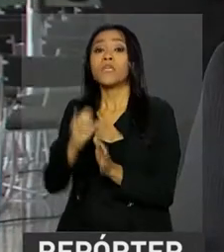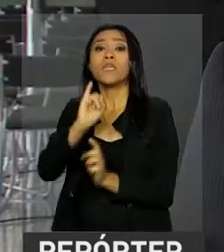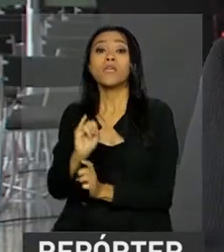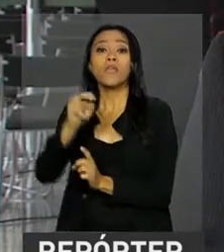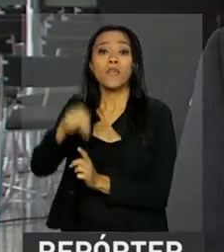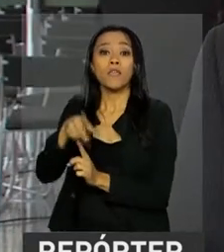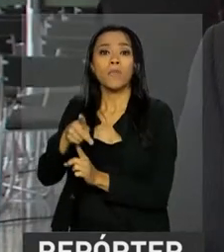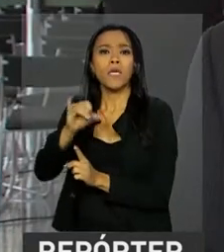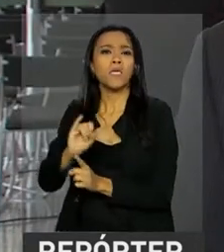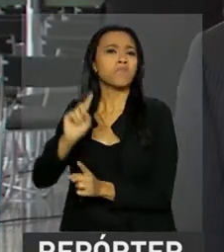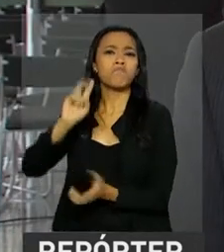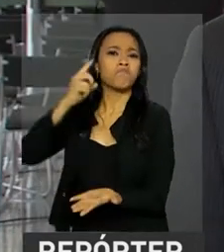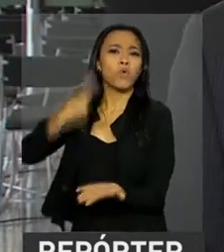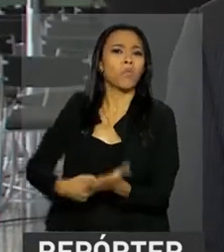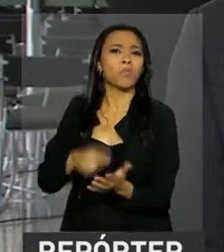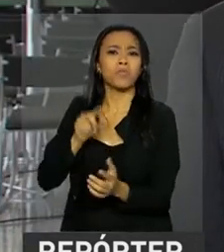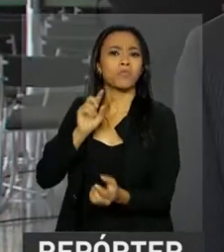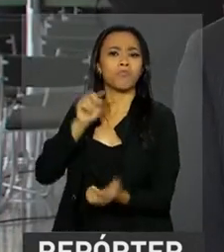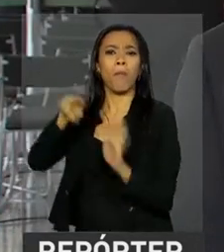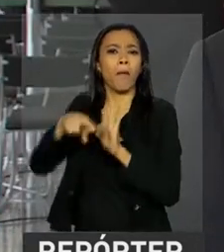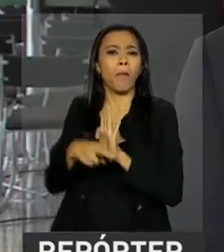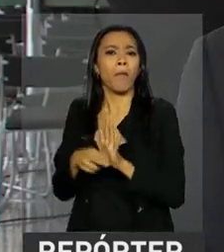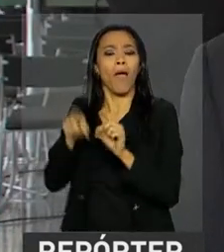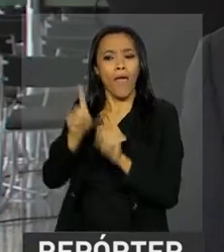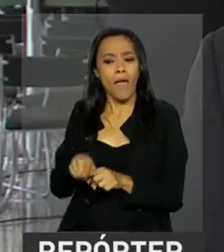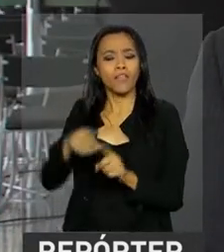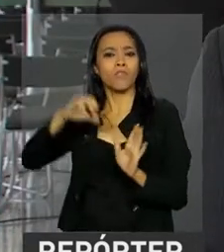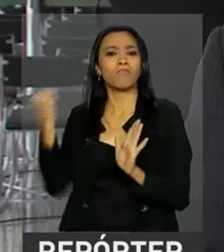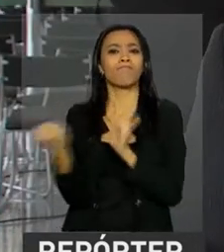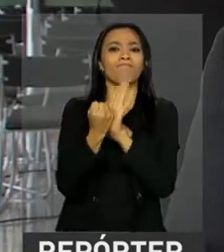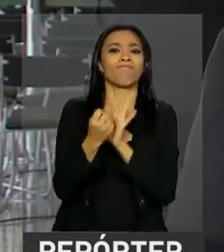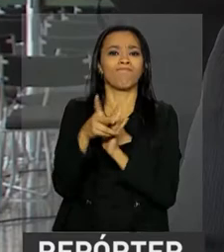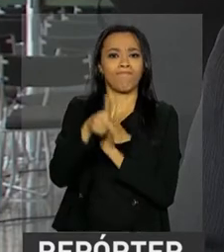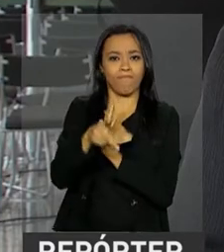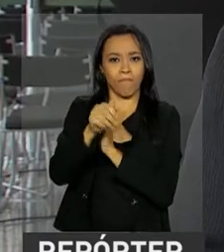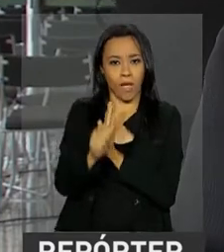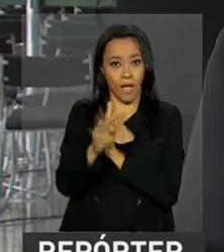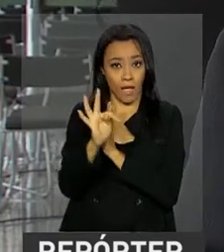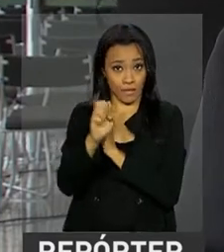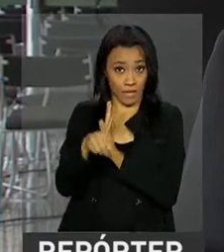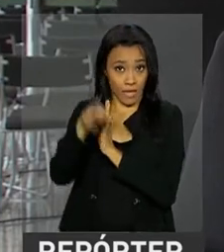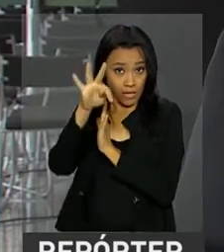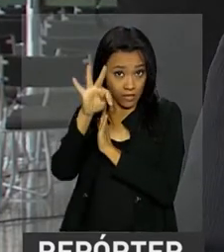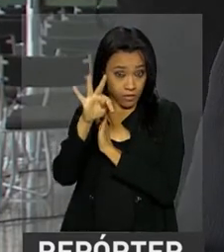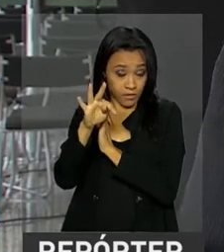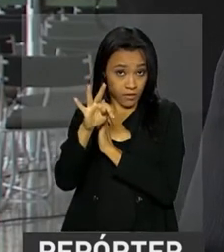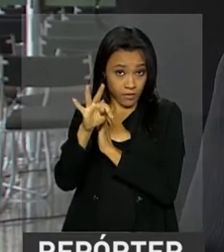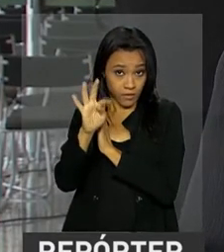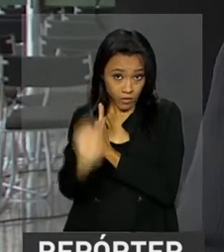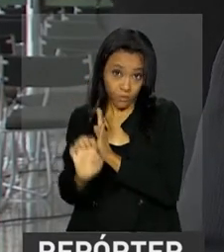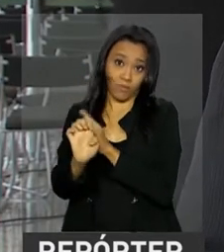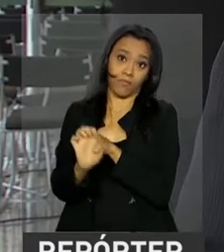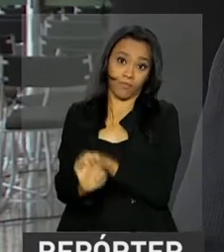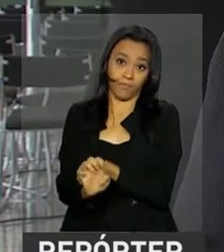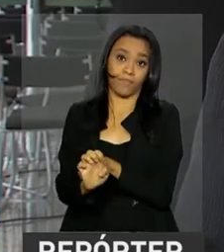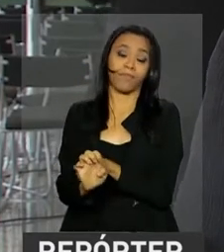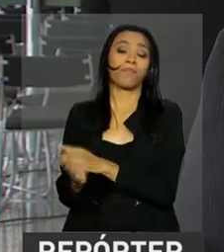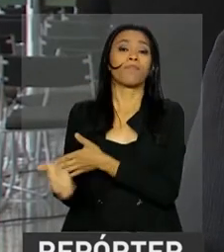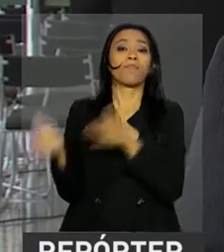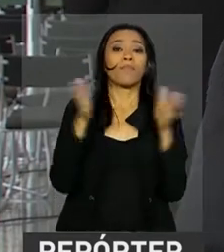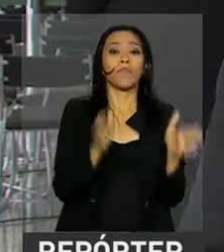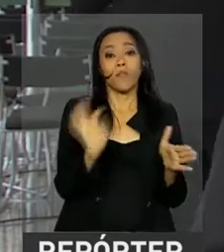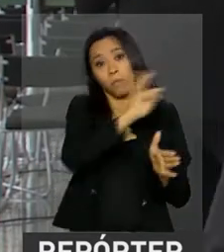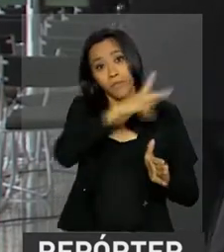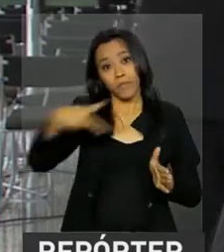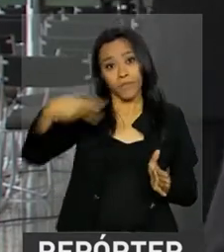vai analisar especificamente os critérios de patenteabilidade é um estudo mais específico o presidente